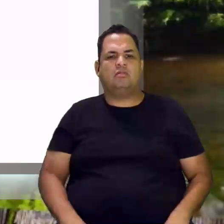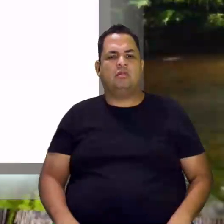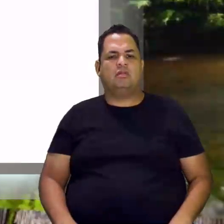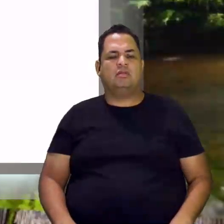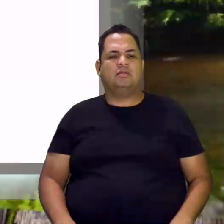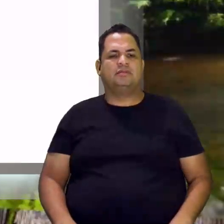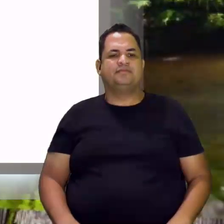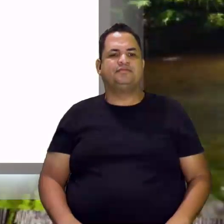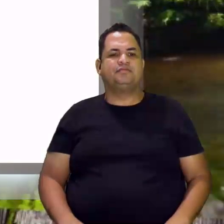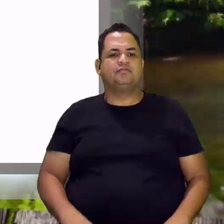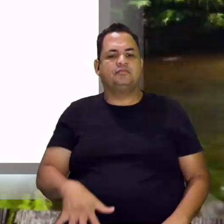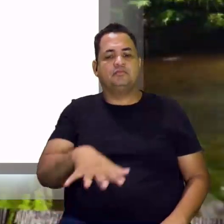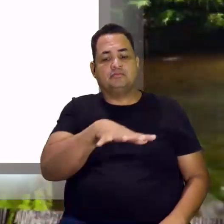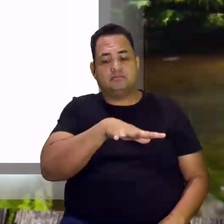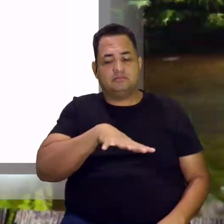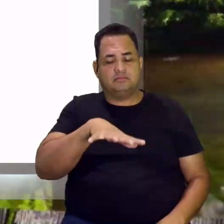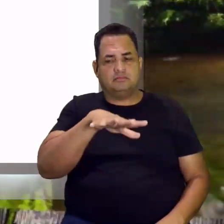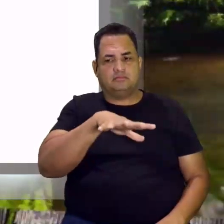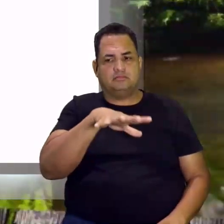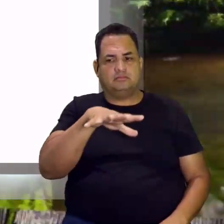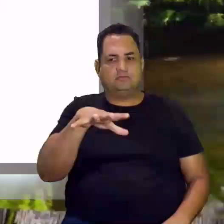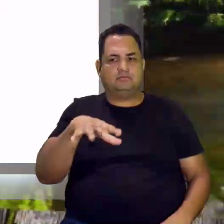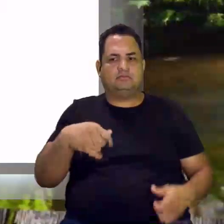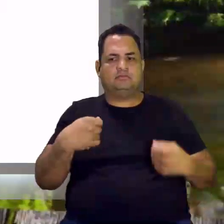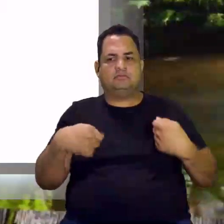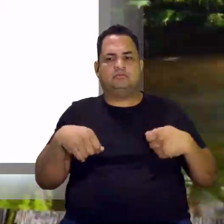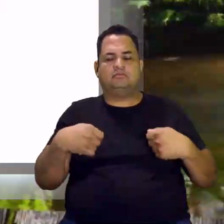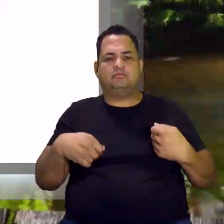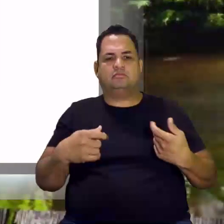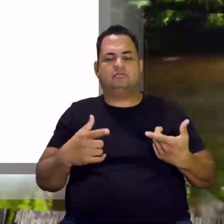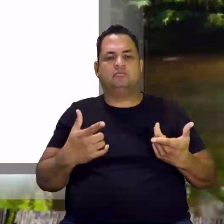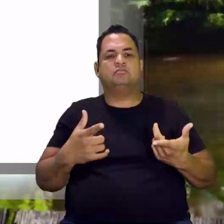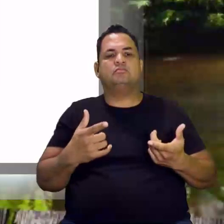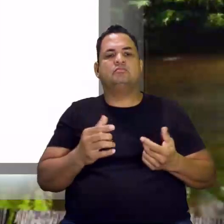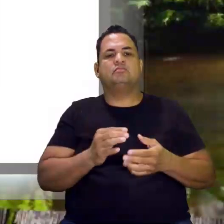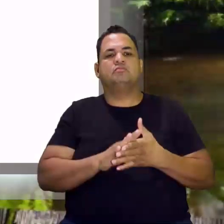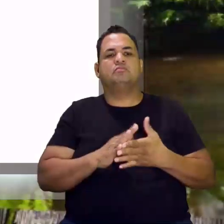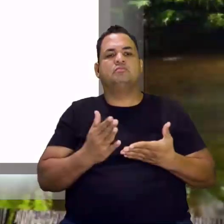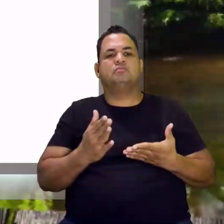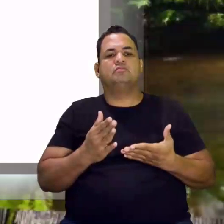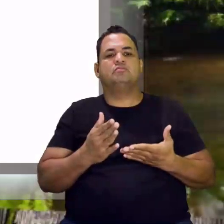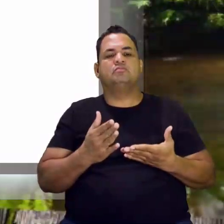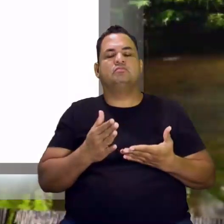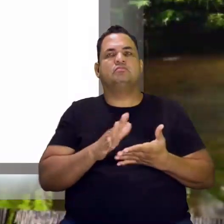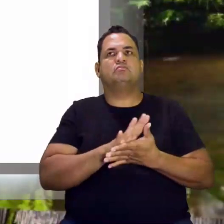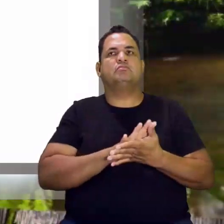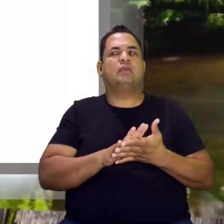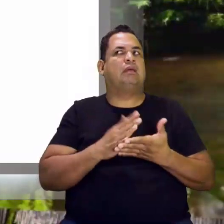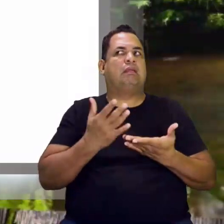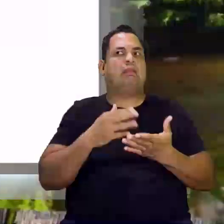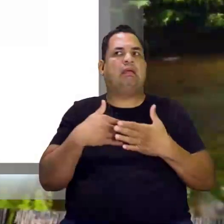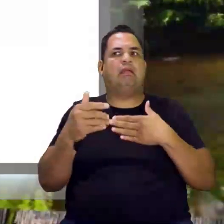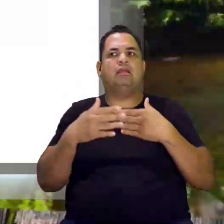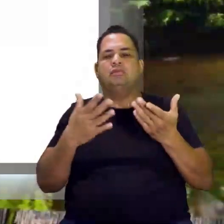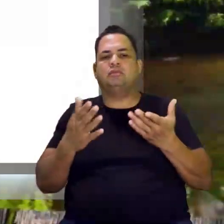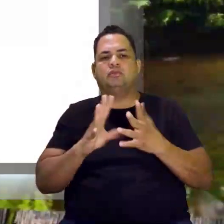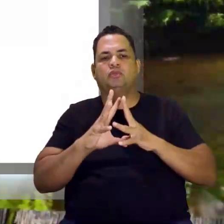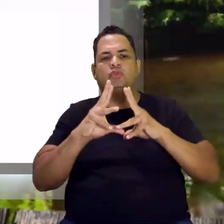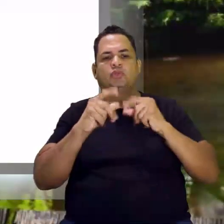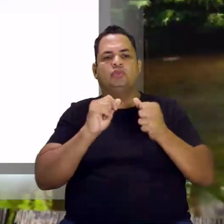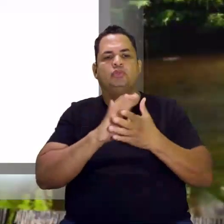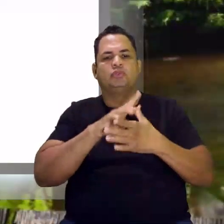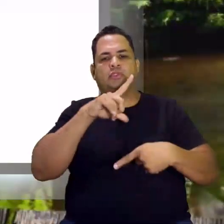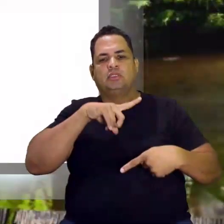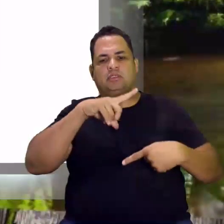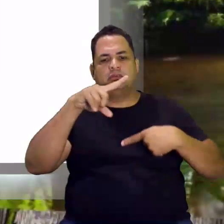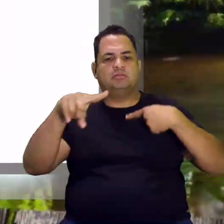Então, esses ambientes, eles estão ali, nada, gente, existe ao acaso. Tudo tem